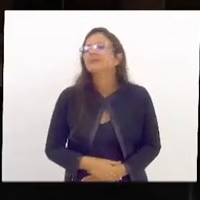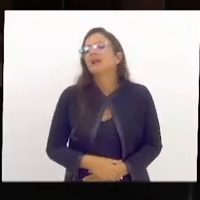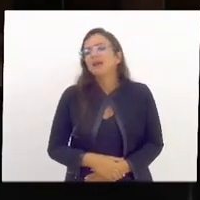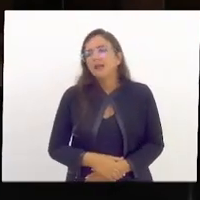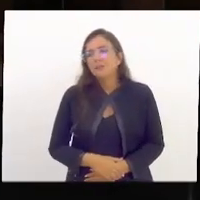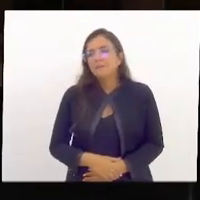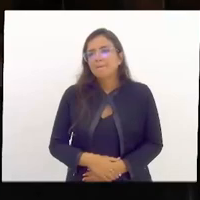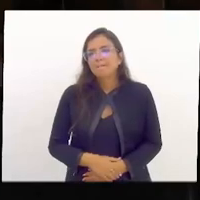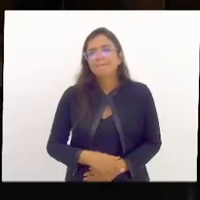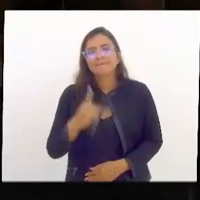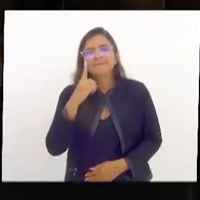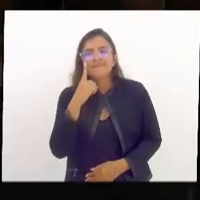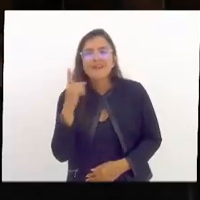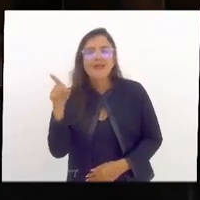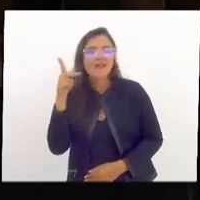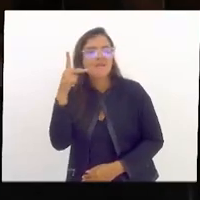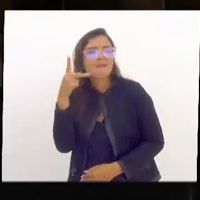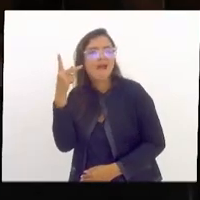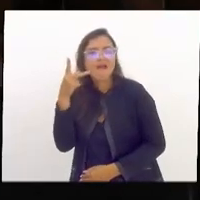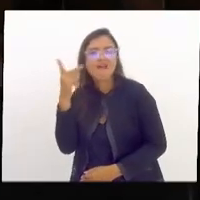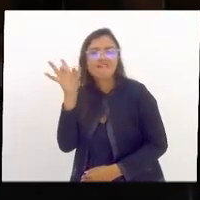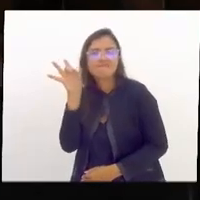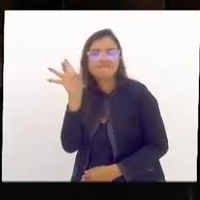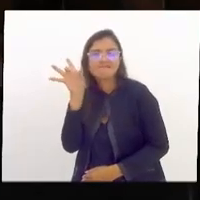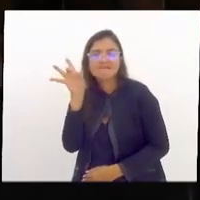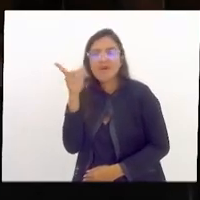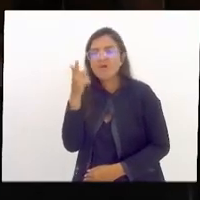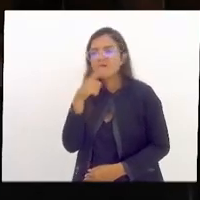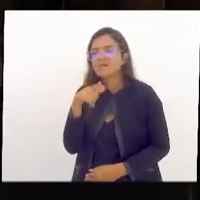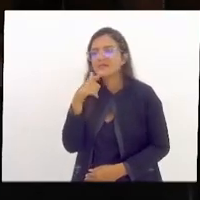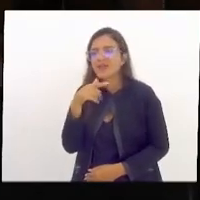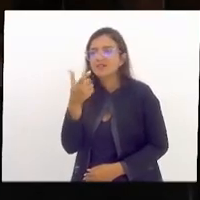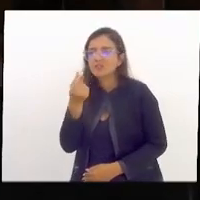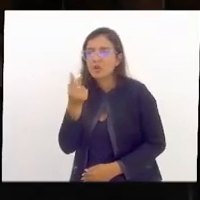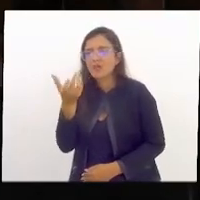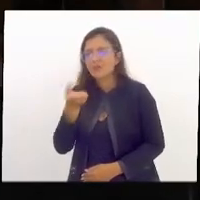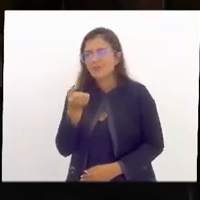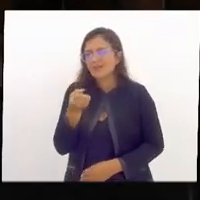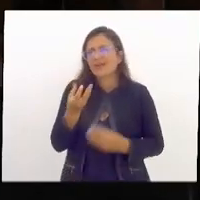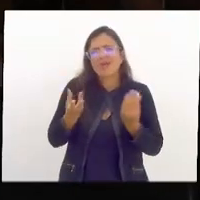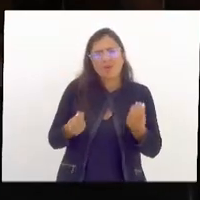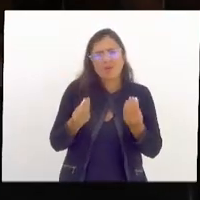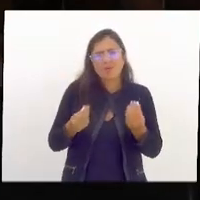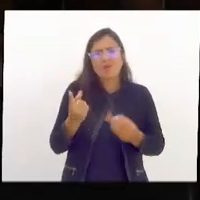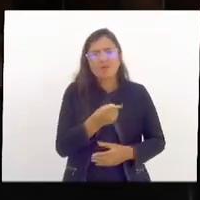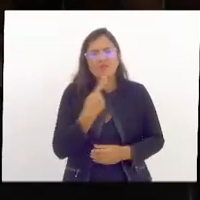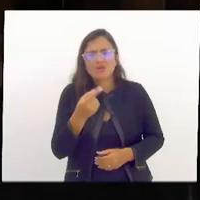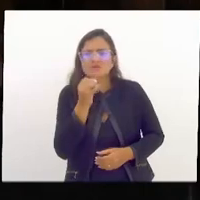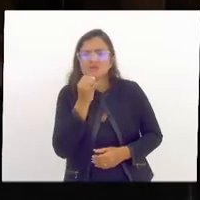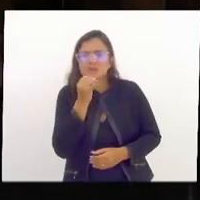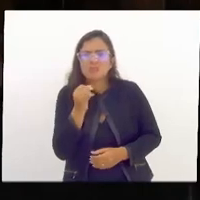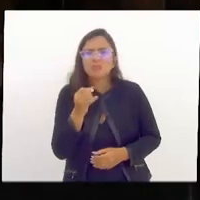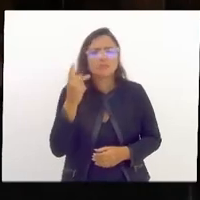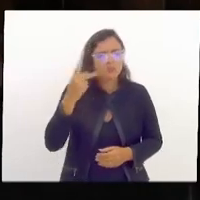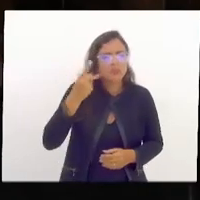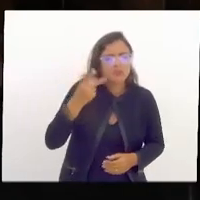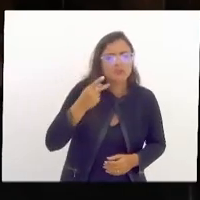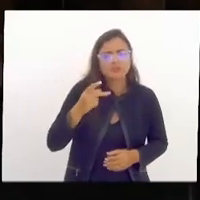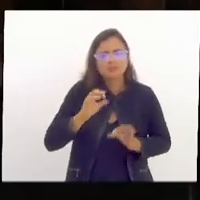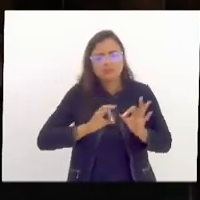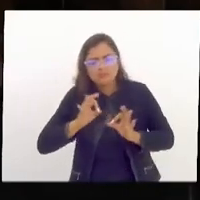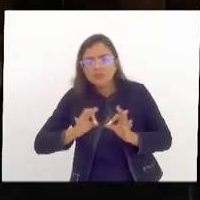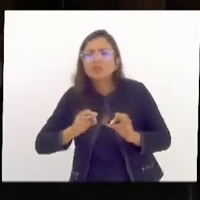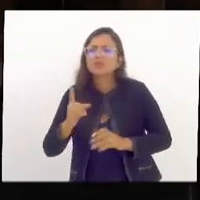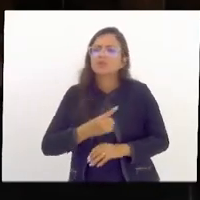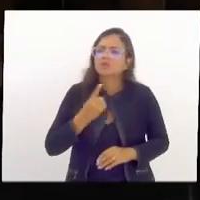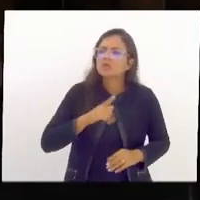a profissão de parlamentar. Ora, quando nós fazemos política, nós temos outras profissões.